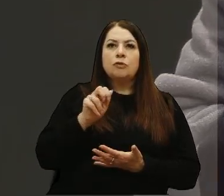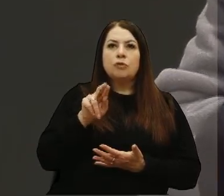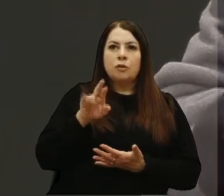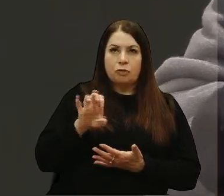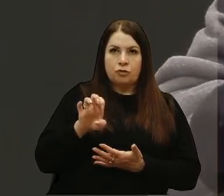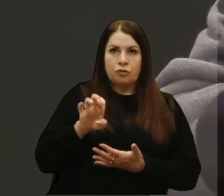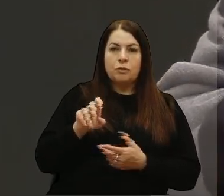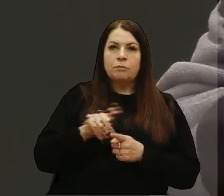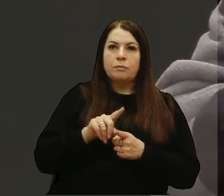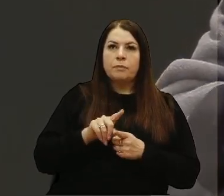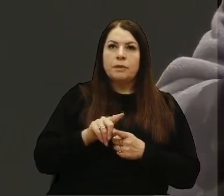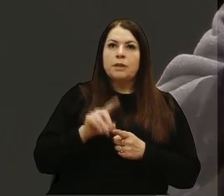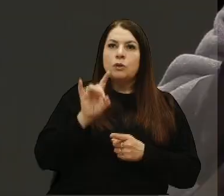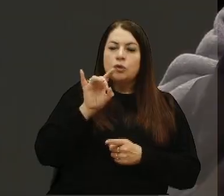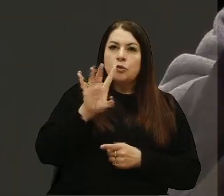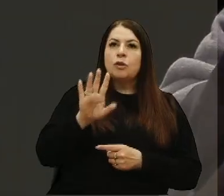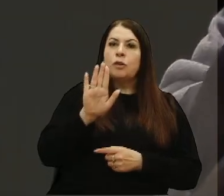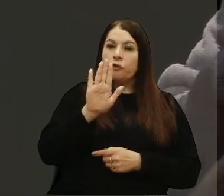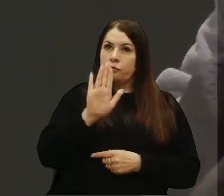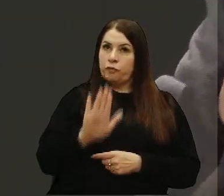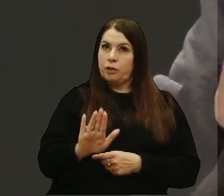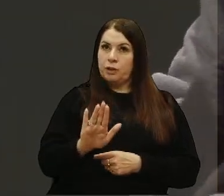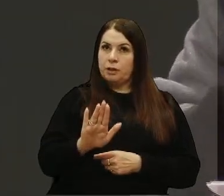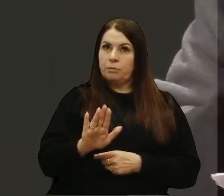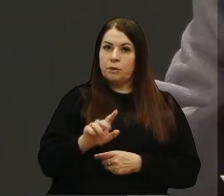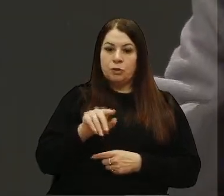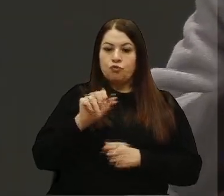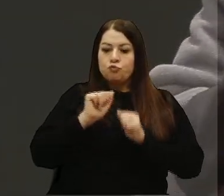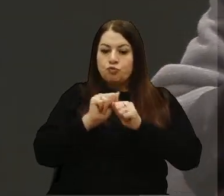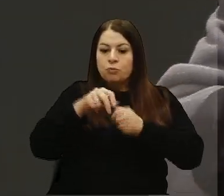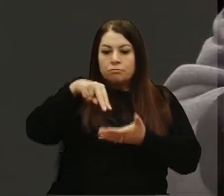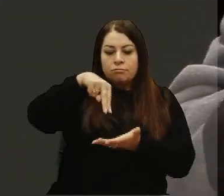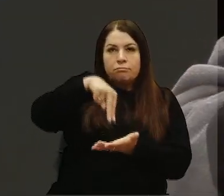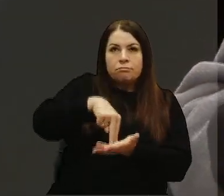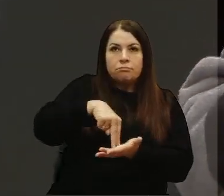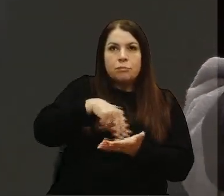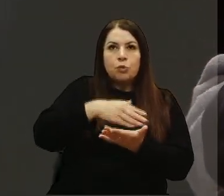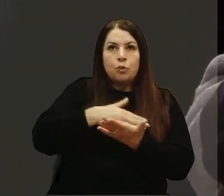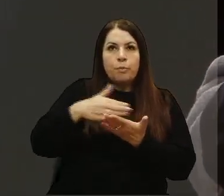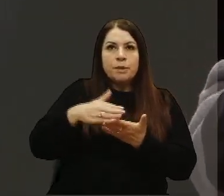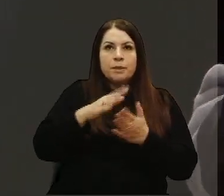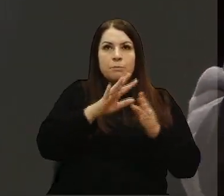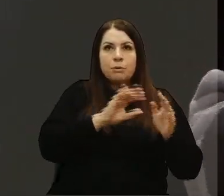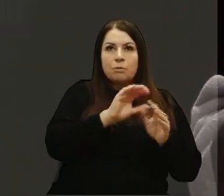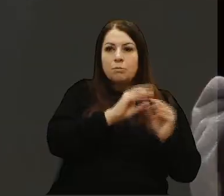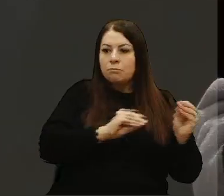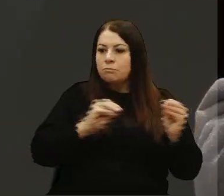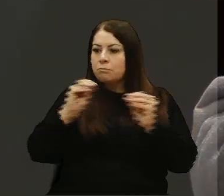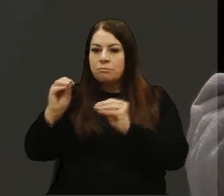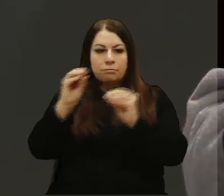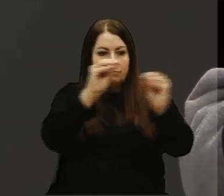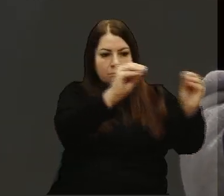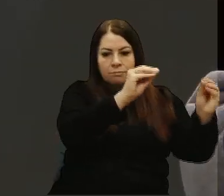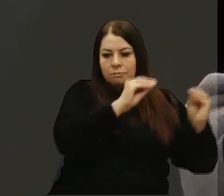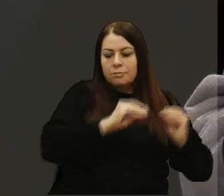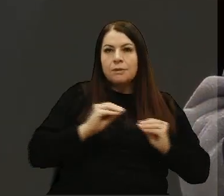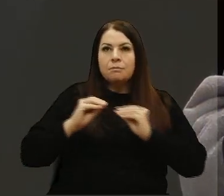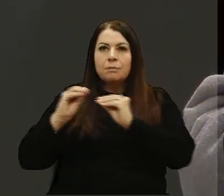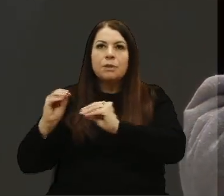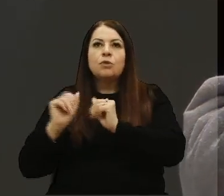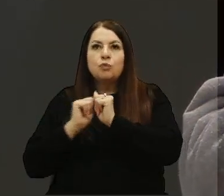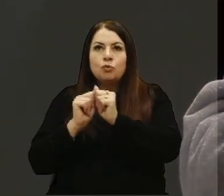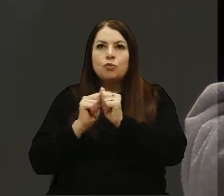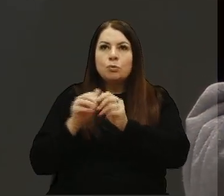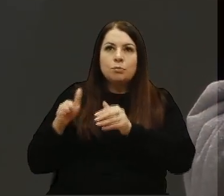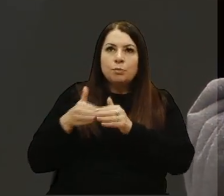Drexler, que fala: apenas ficamos em 2 pés, começamos a migrar pela savana, seguindo o